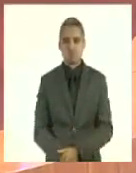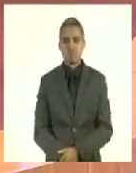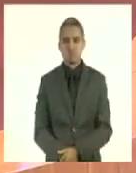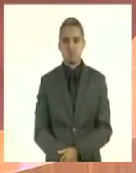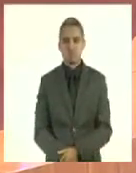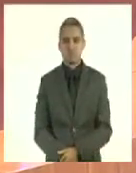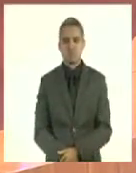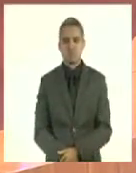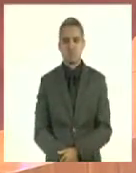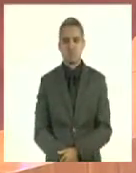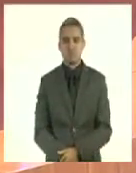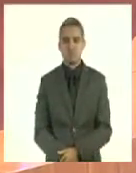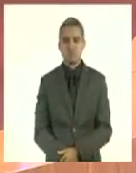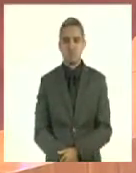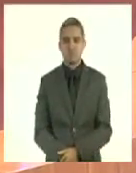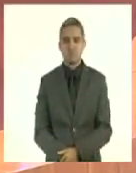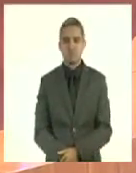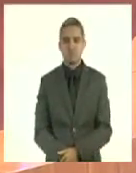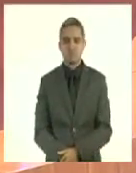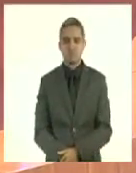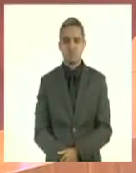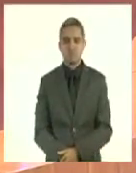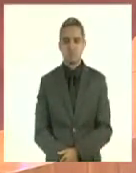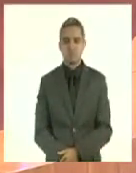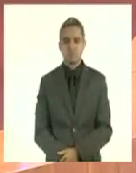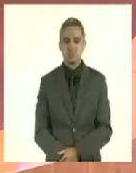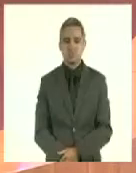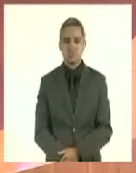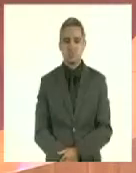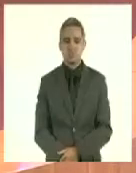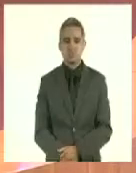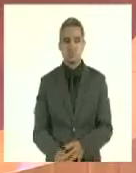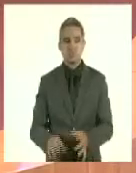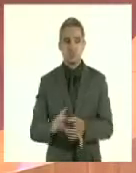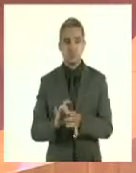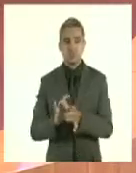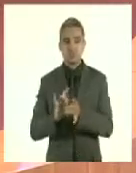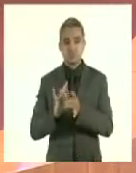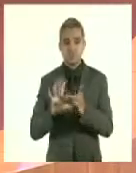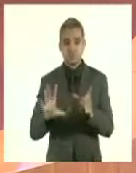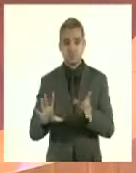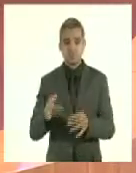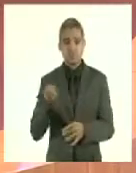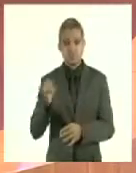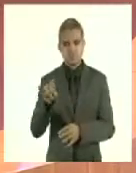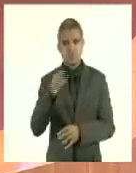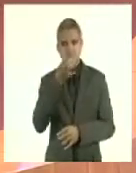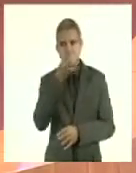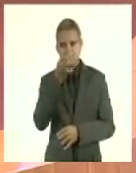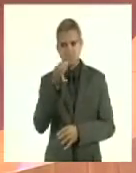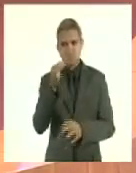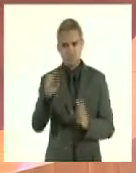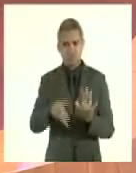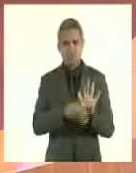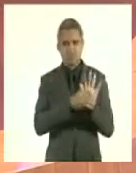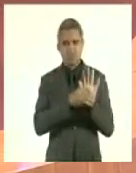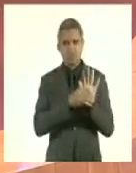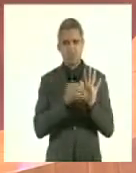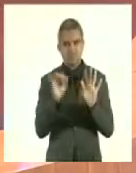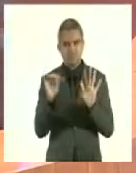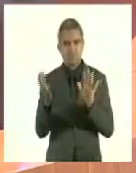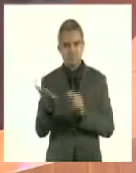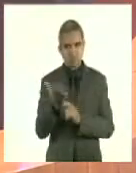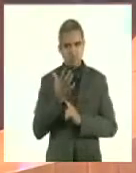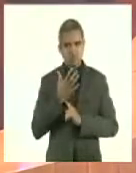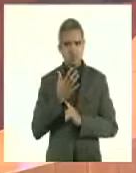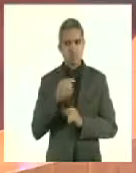está pouco. Se eu achar que vai convir, eu gostaria muito de ouvir Vossa Excelência outra vez. E eu acho que vou ouvir daqui a pouco, que eu gostaria